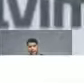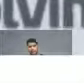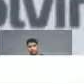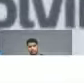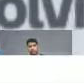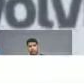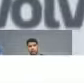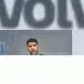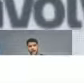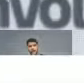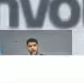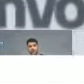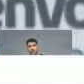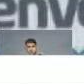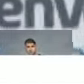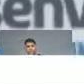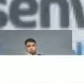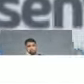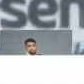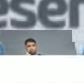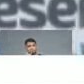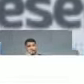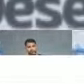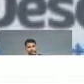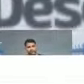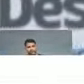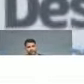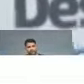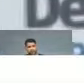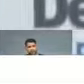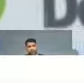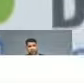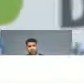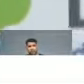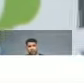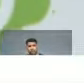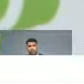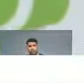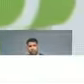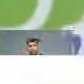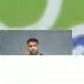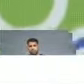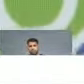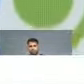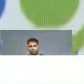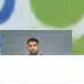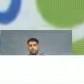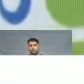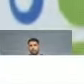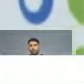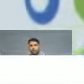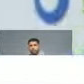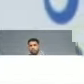a Confederação Nacional da Indústria está criando a mobilização pelo desenvolvimento